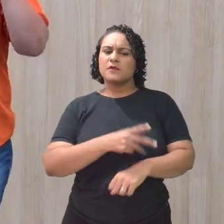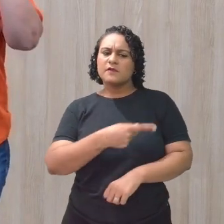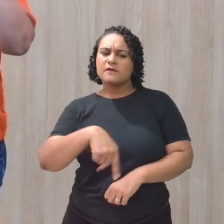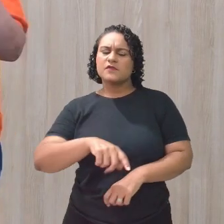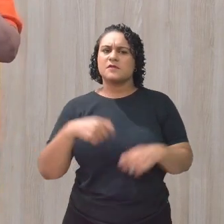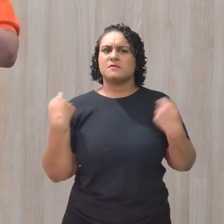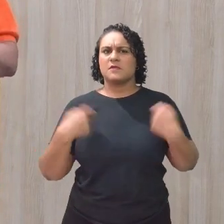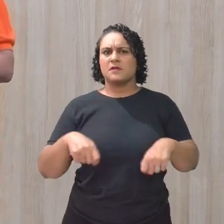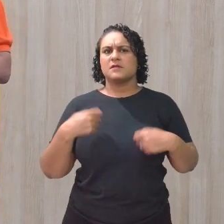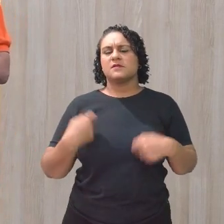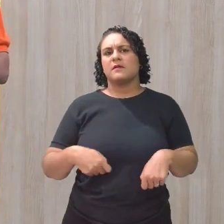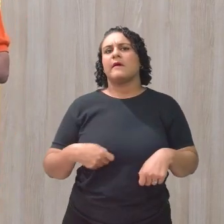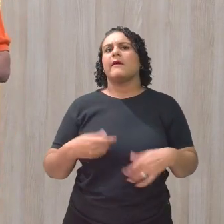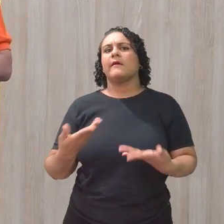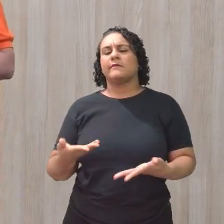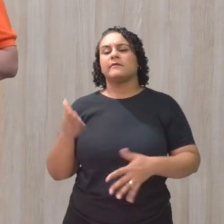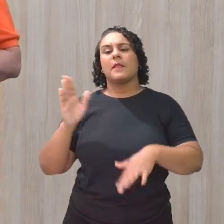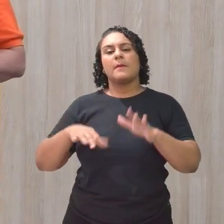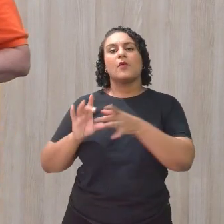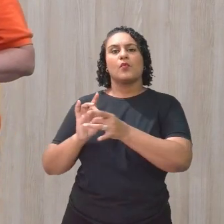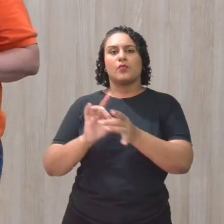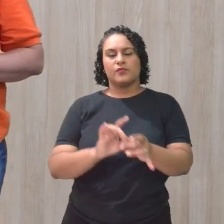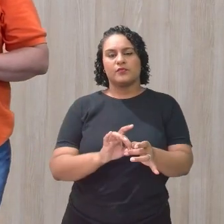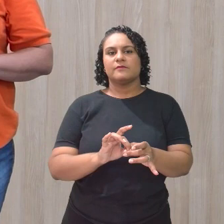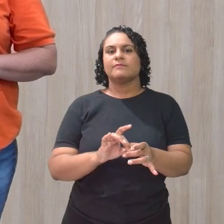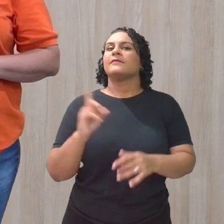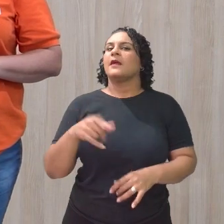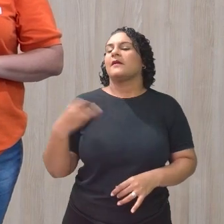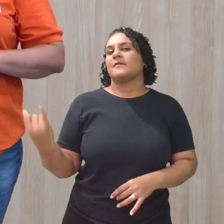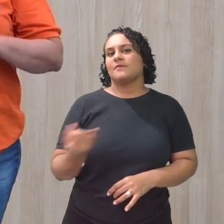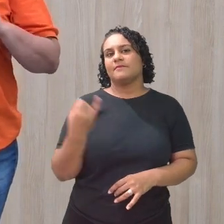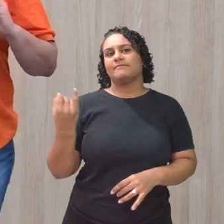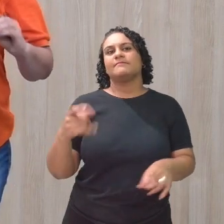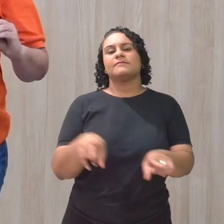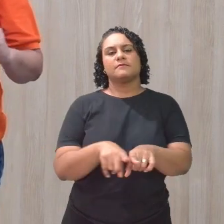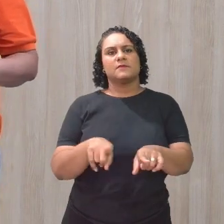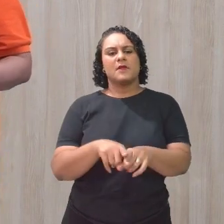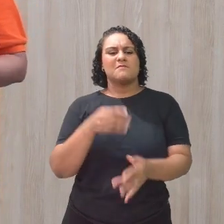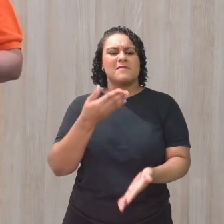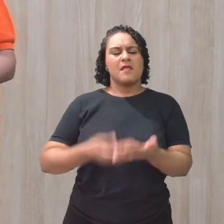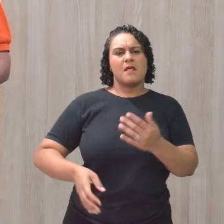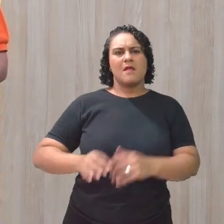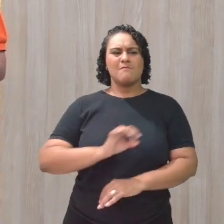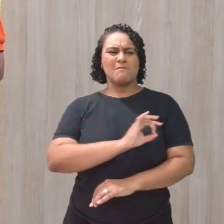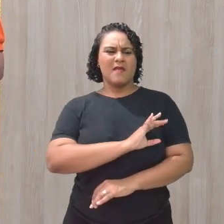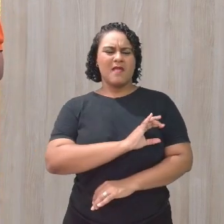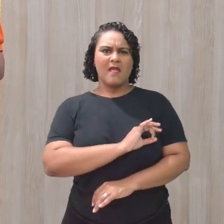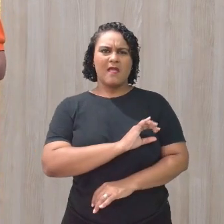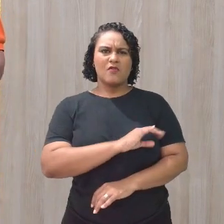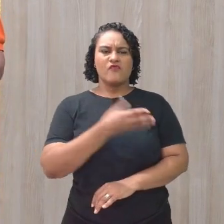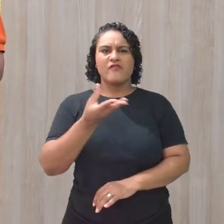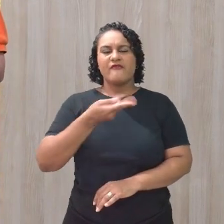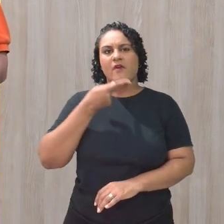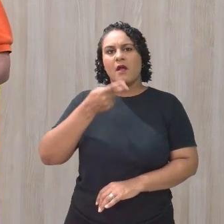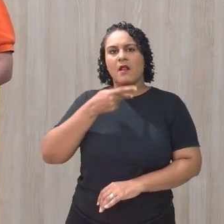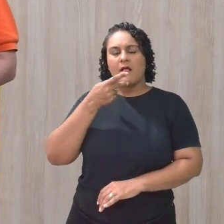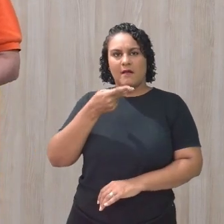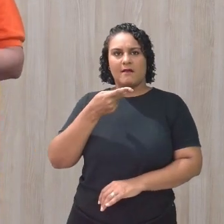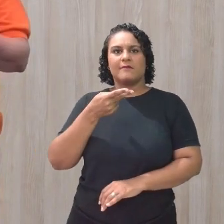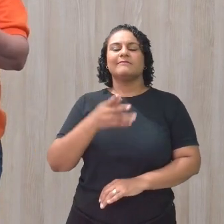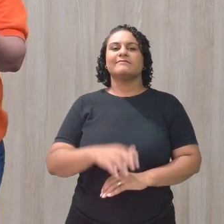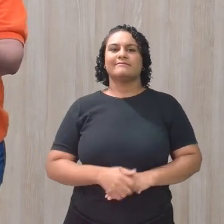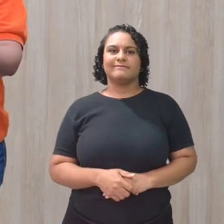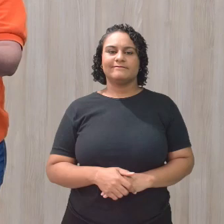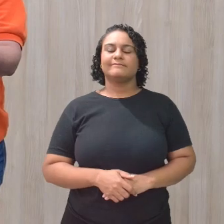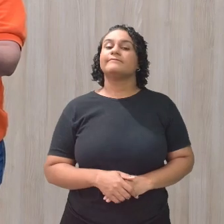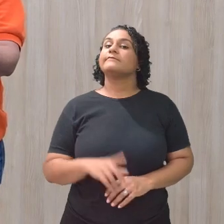no contexto que você precisar. Mas é importante também perder esse medo de se expressar, de se colocar. E aí